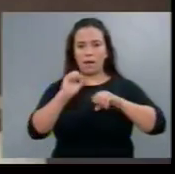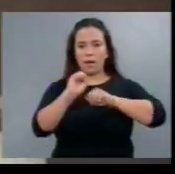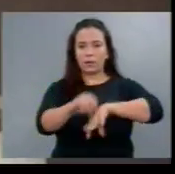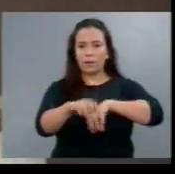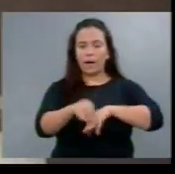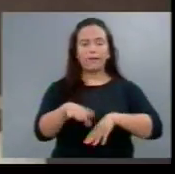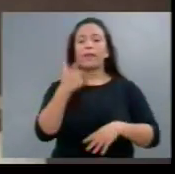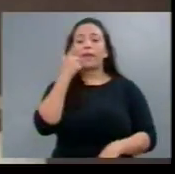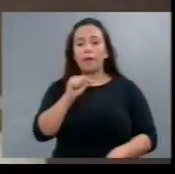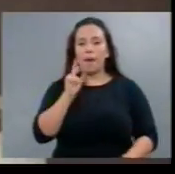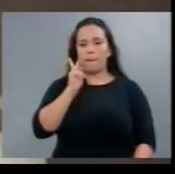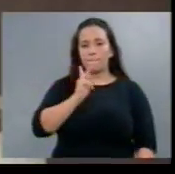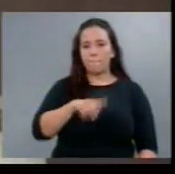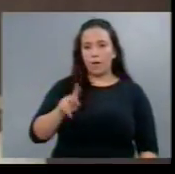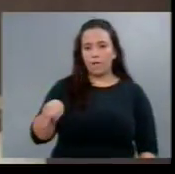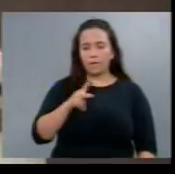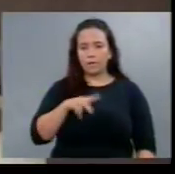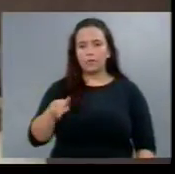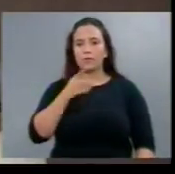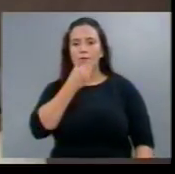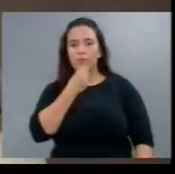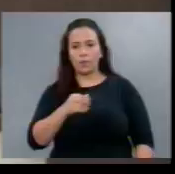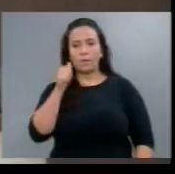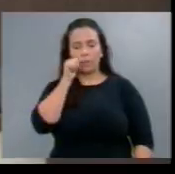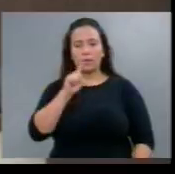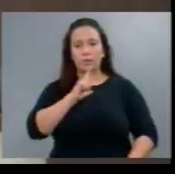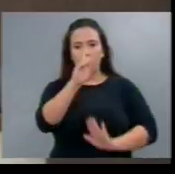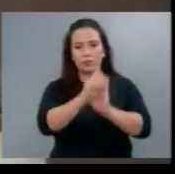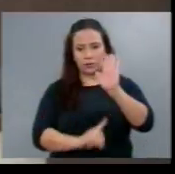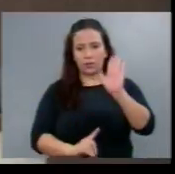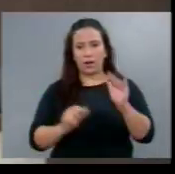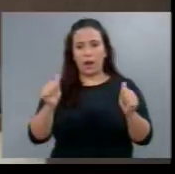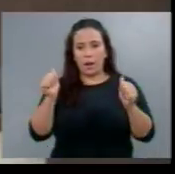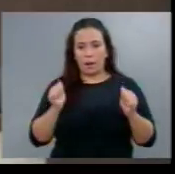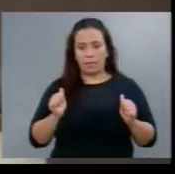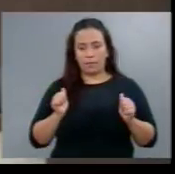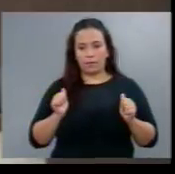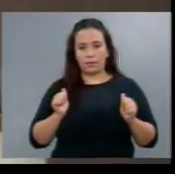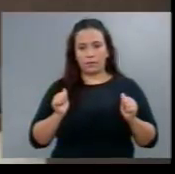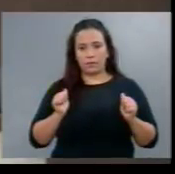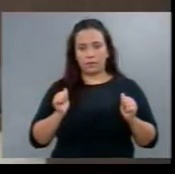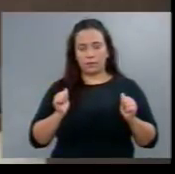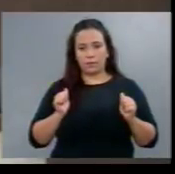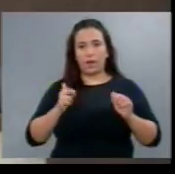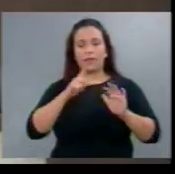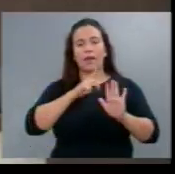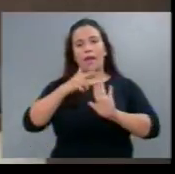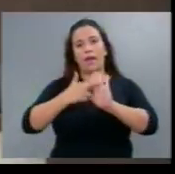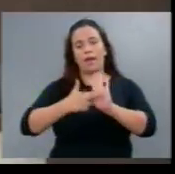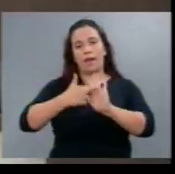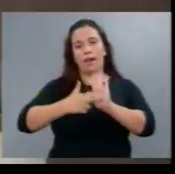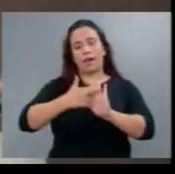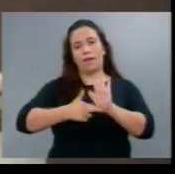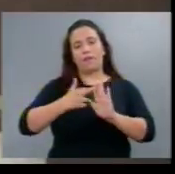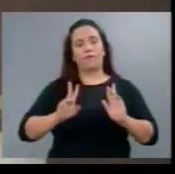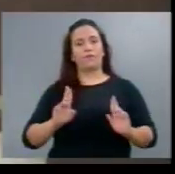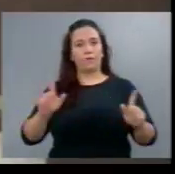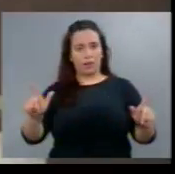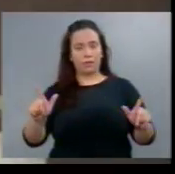os professores e professoras, que também têm direito a uma aposentadoria, a regras especiais de